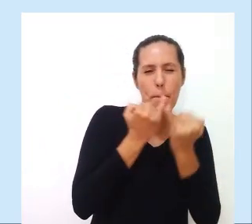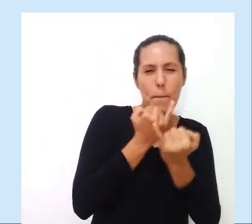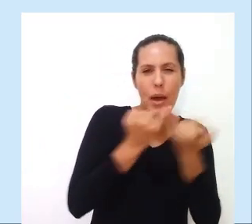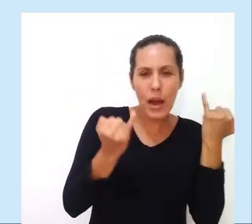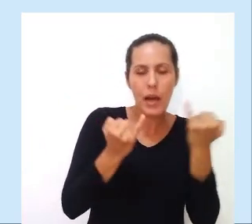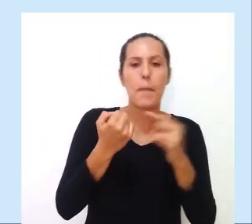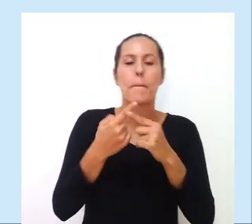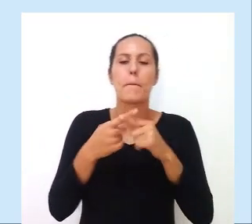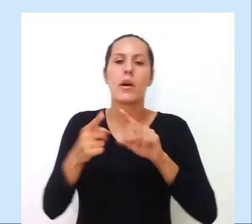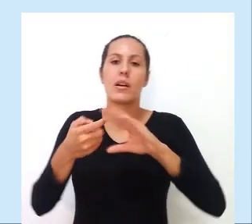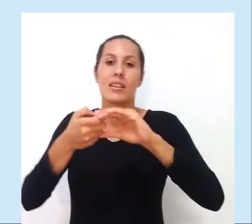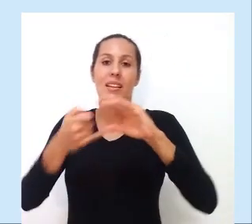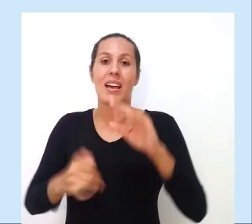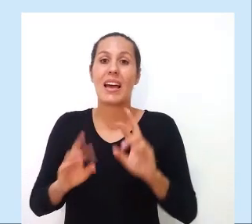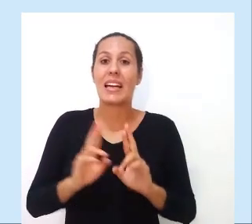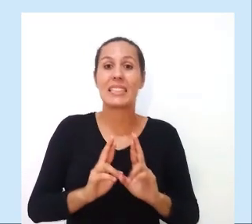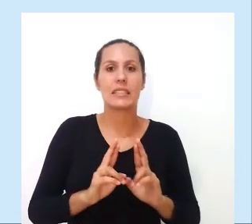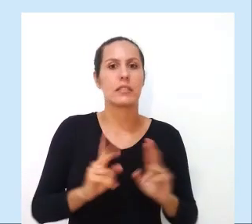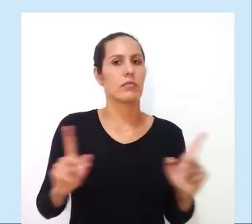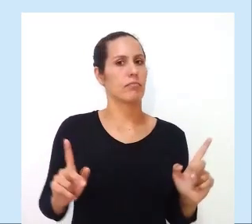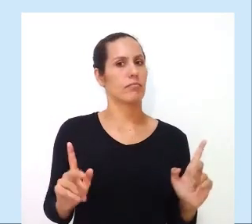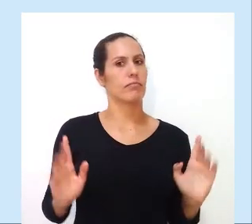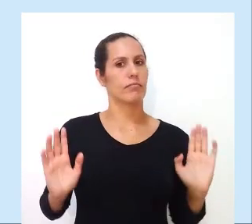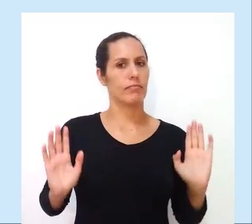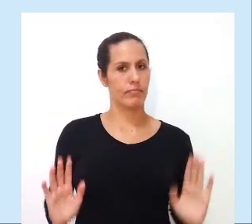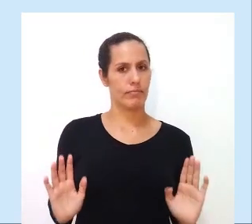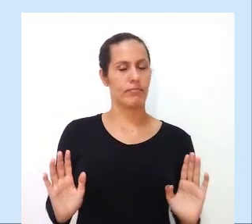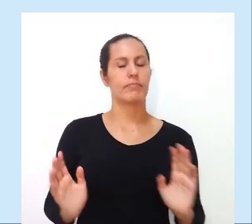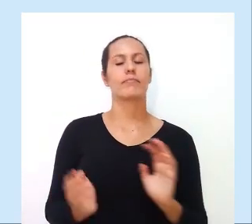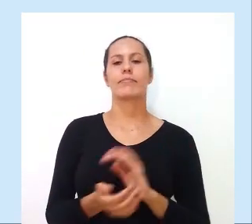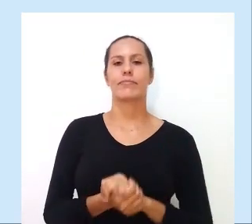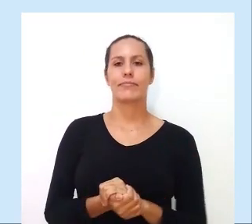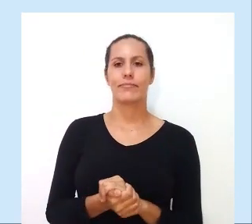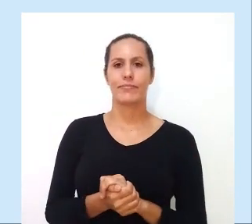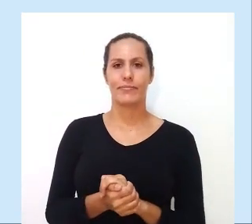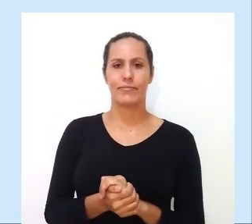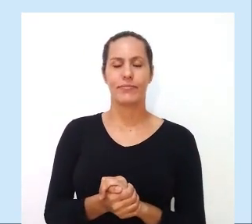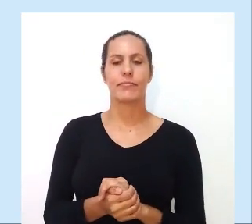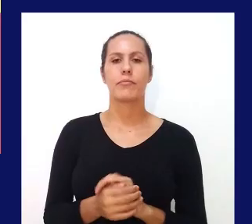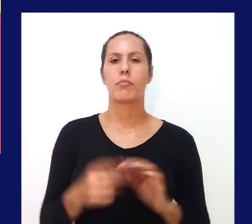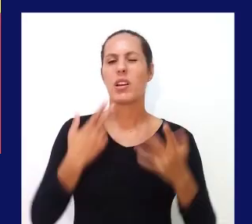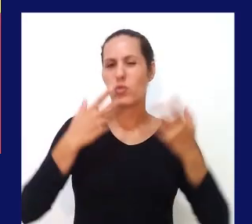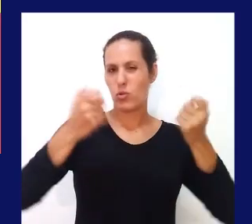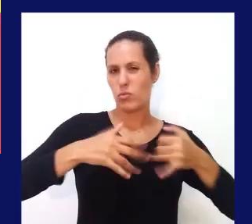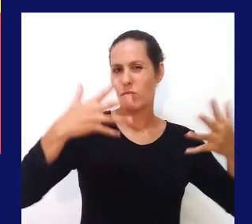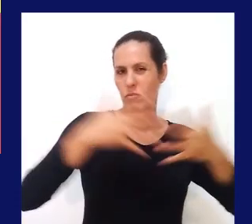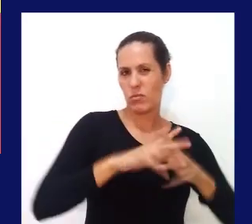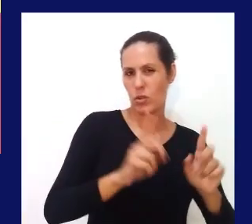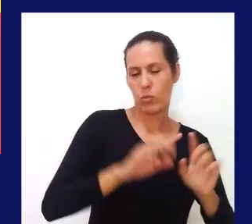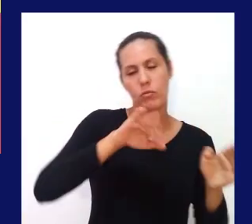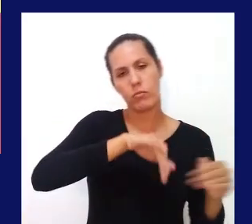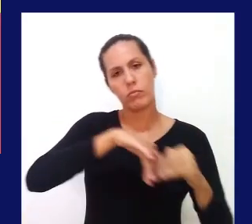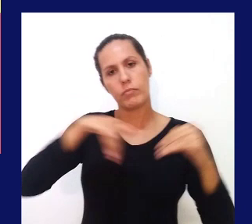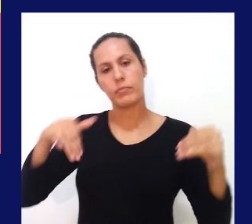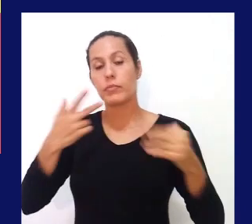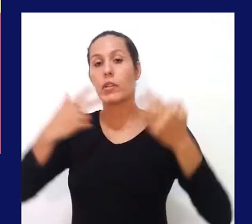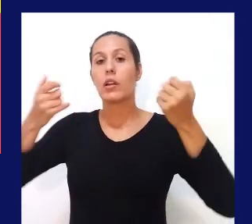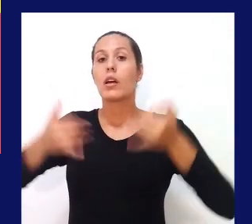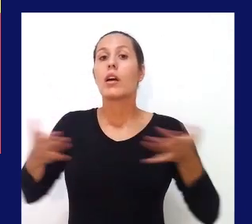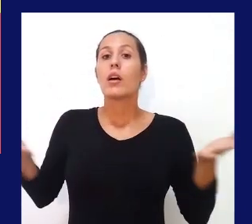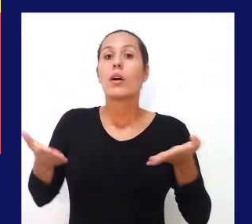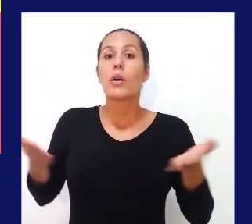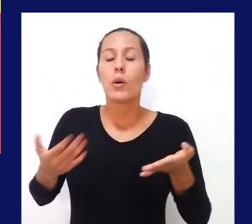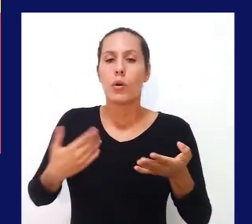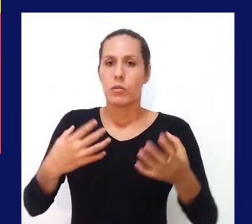próximas, mas têm características e singularidades distintas, tá bom? Agora na tela vai apresentar para vocês